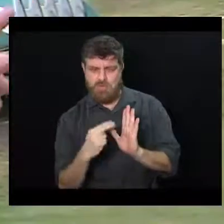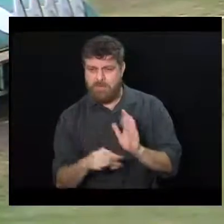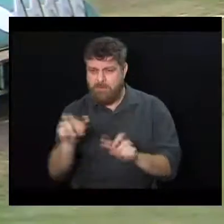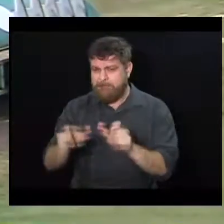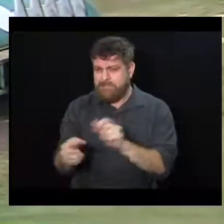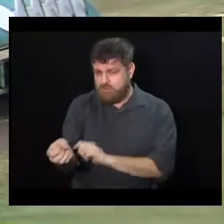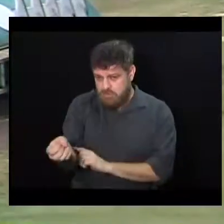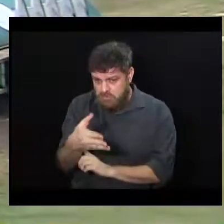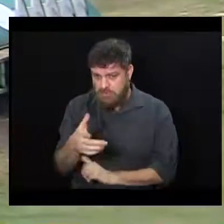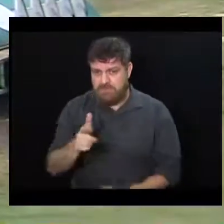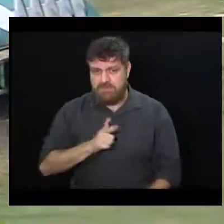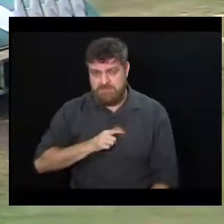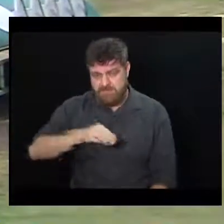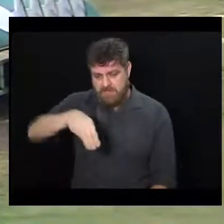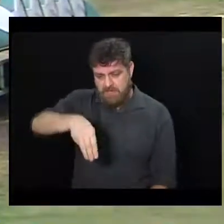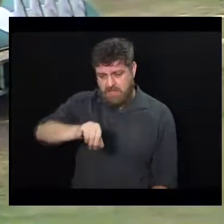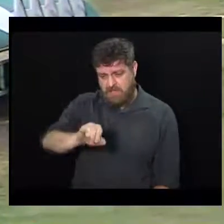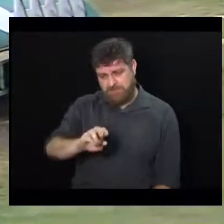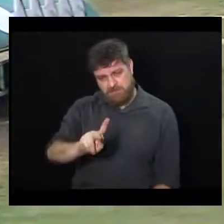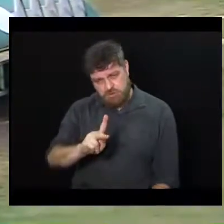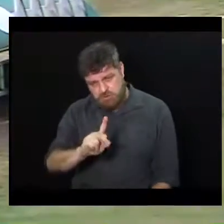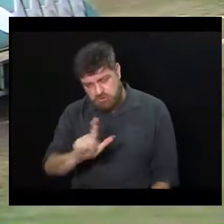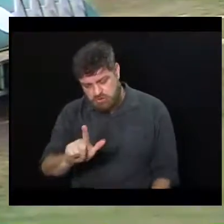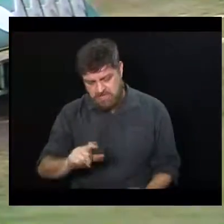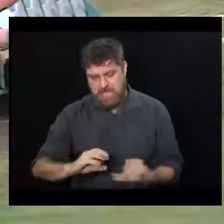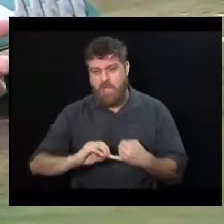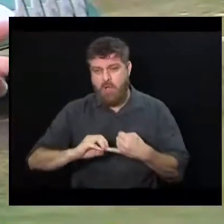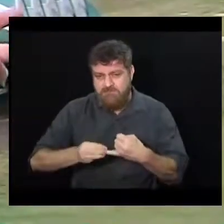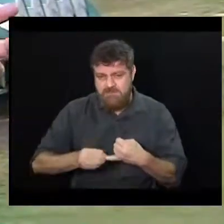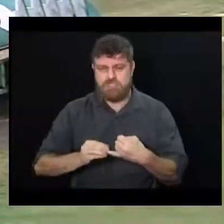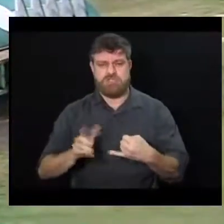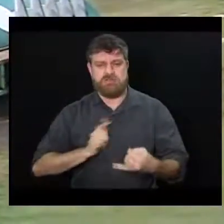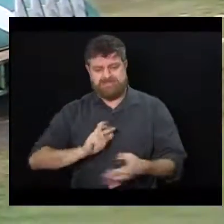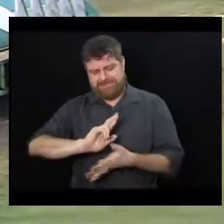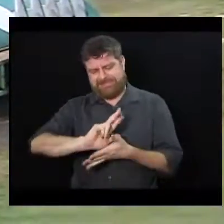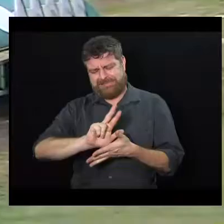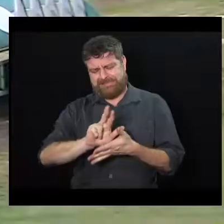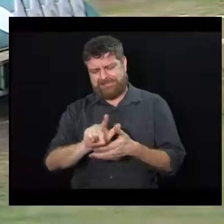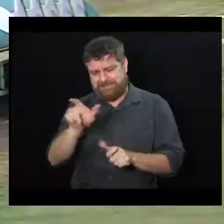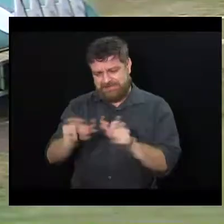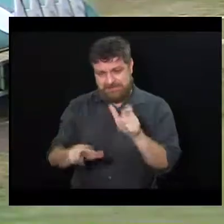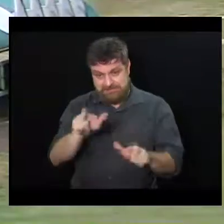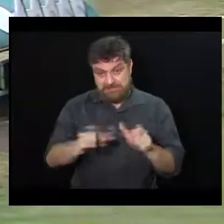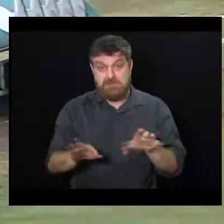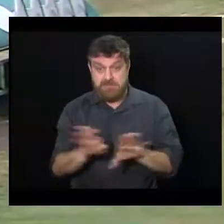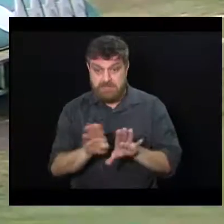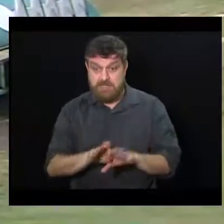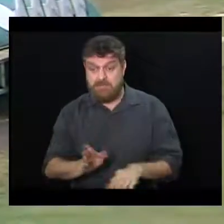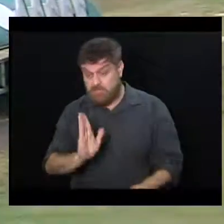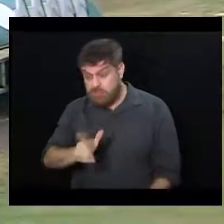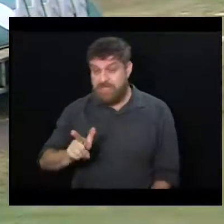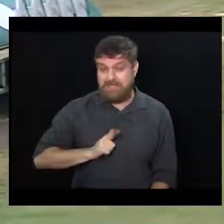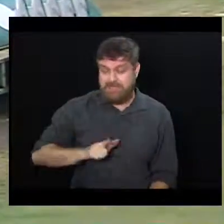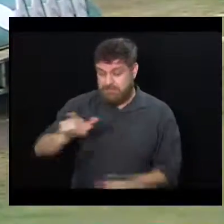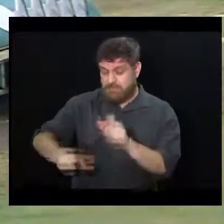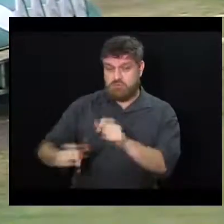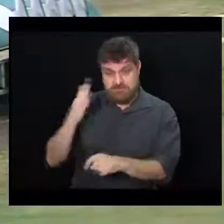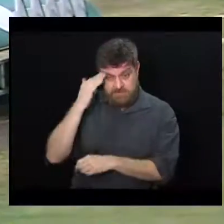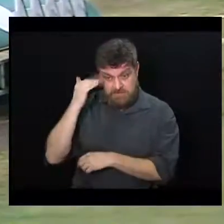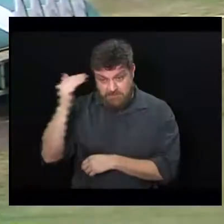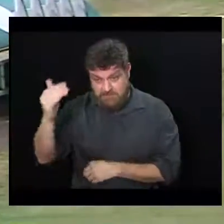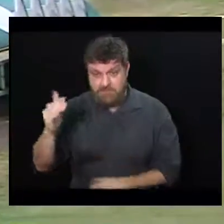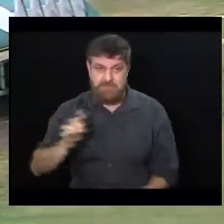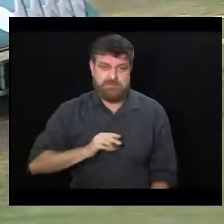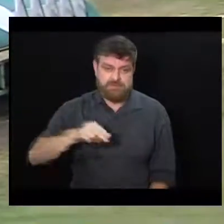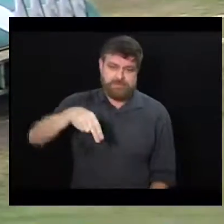esquerda, enfim, o Michel no ataque, o Vitor Feijão e outros jogadores também, velhos conhecidos da torcida bugrina, o